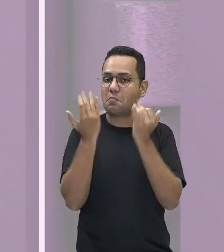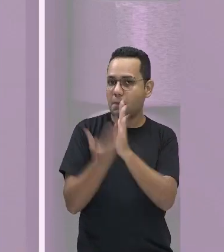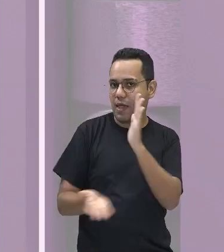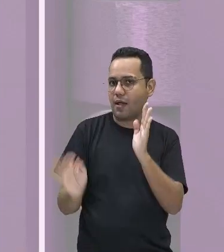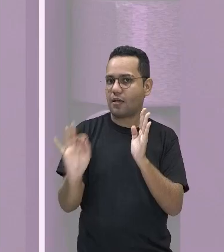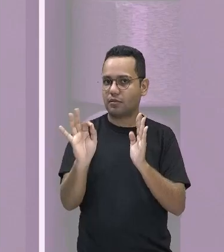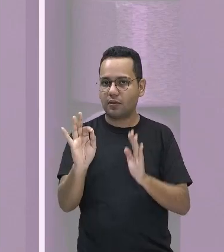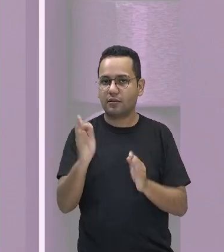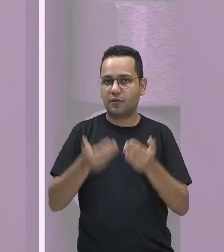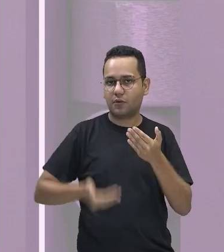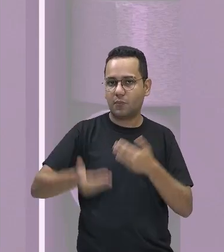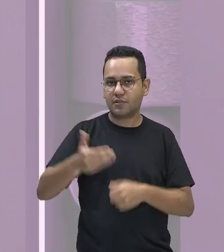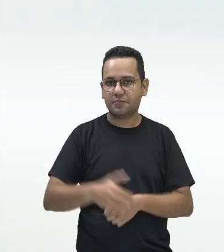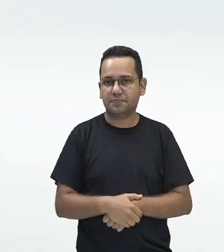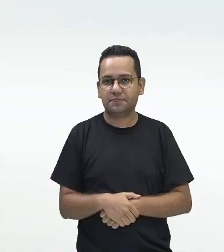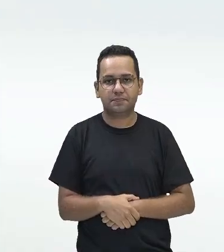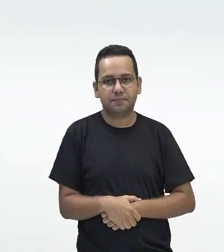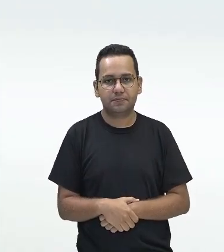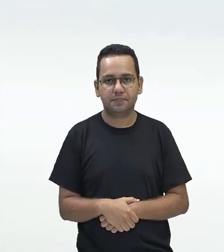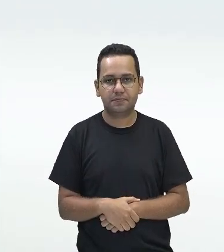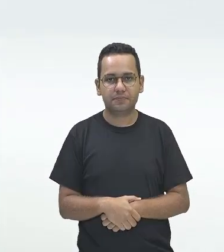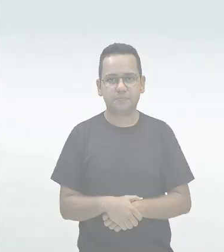aula e vamos à nossa aula.